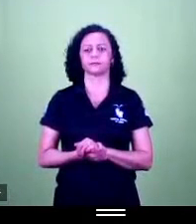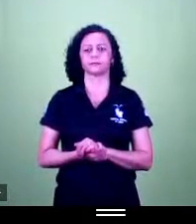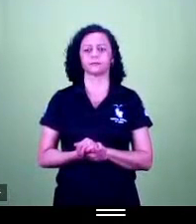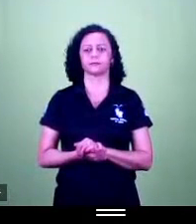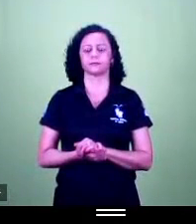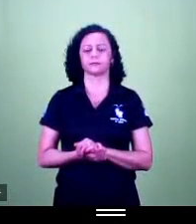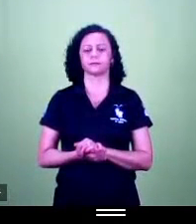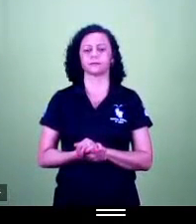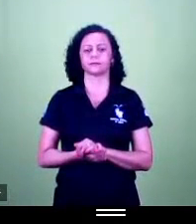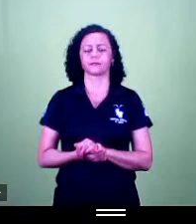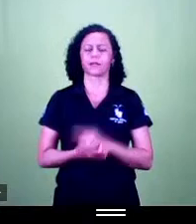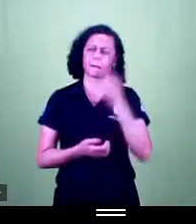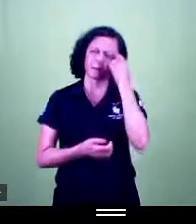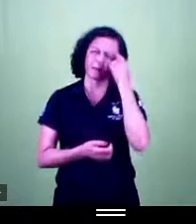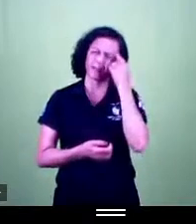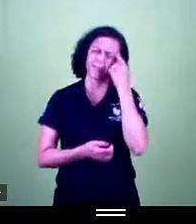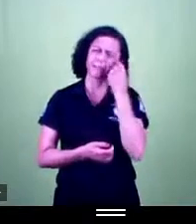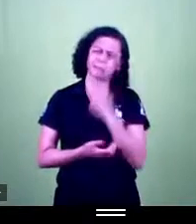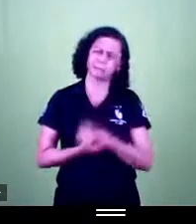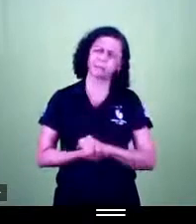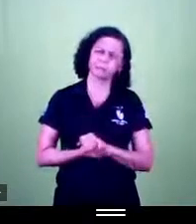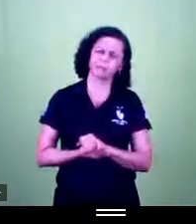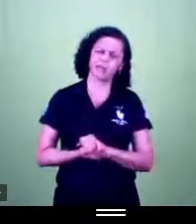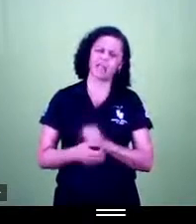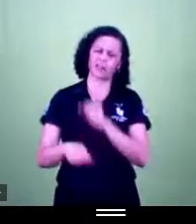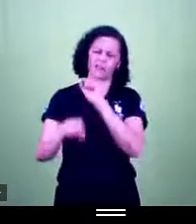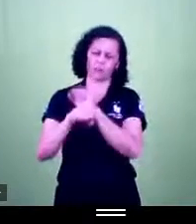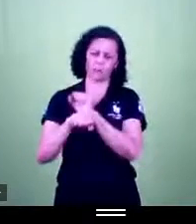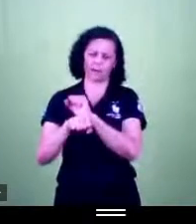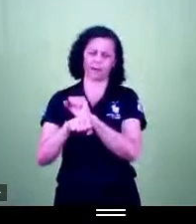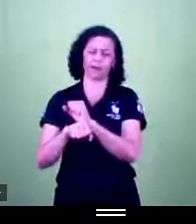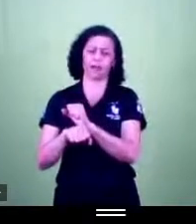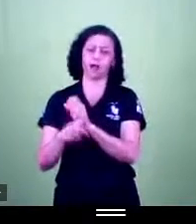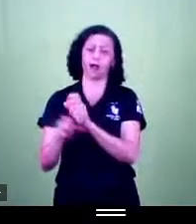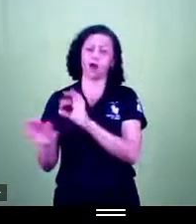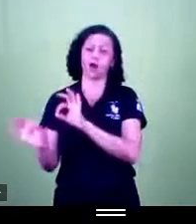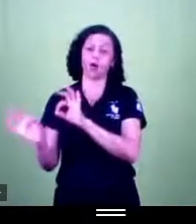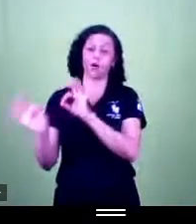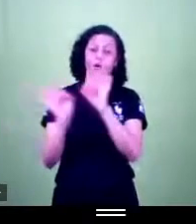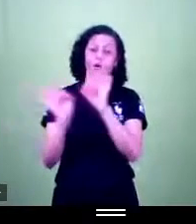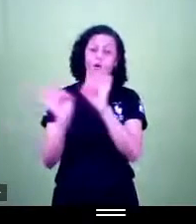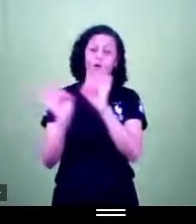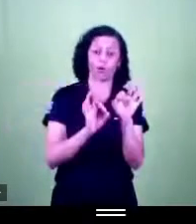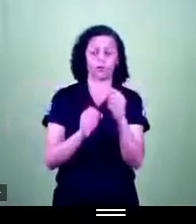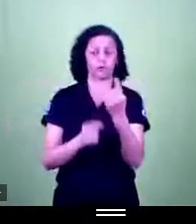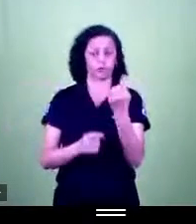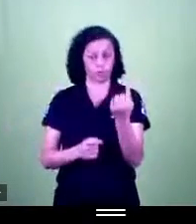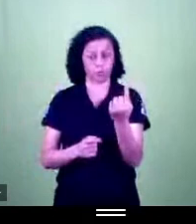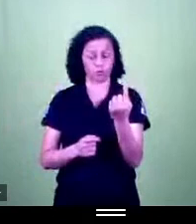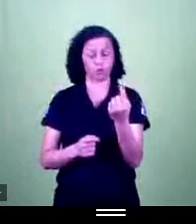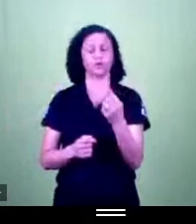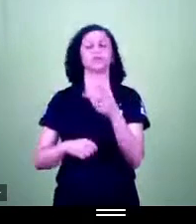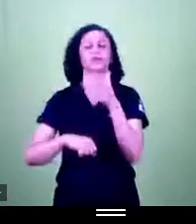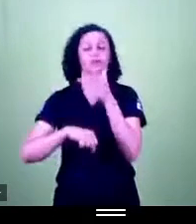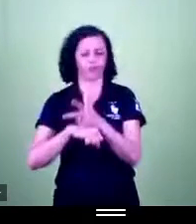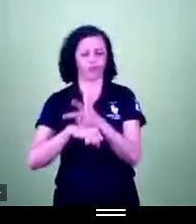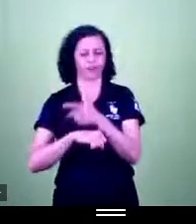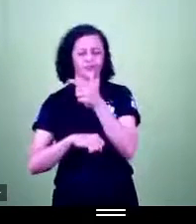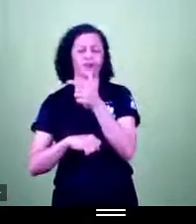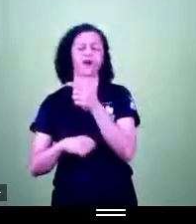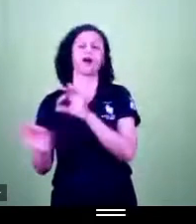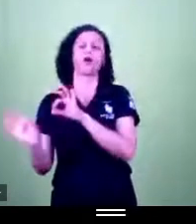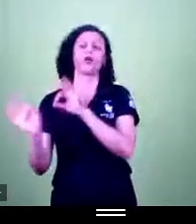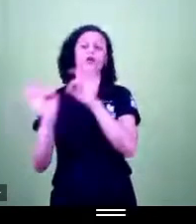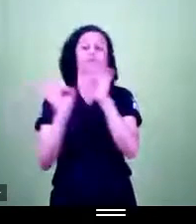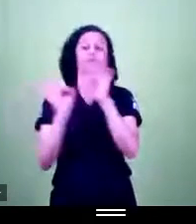Isso, pensei bem aqui. Vou parar a parte 1 aqui e vou gravar a parte 2, dando um conceito inicial da lei de Kirchhoff